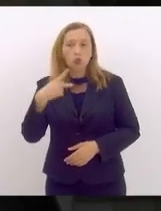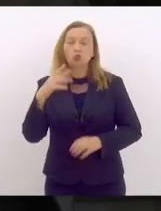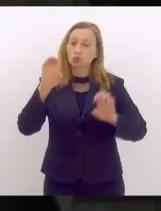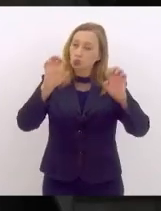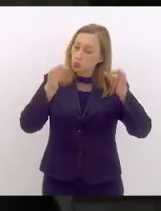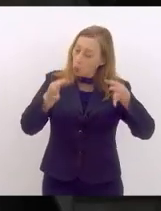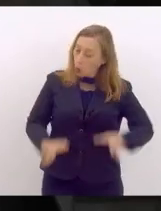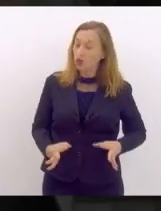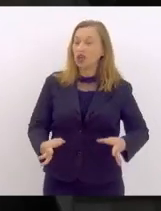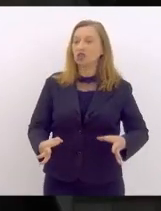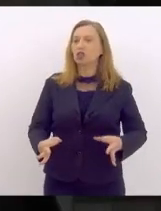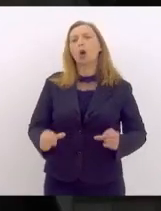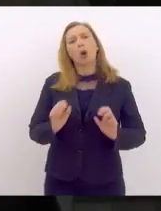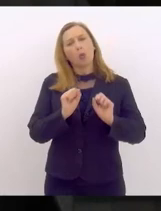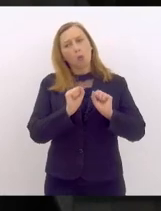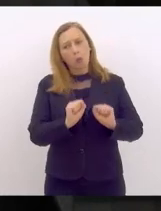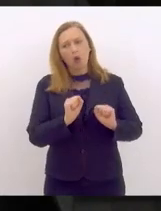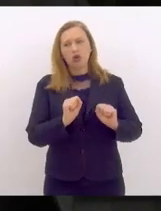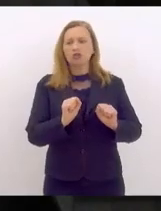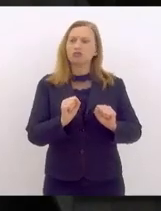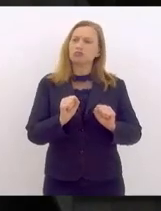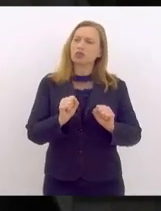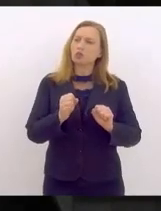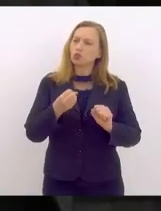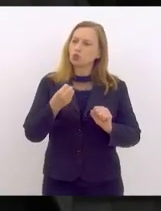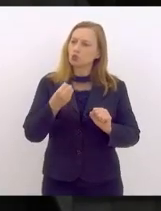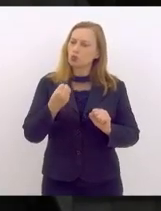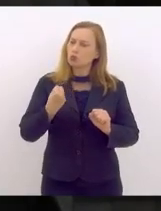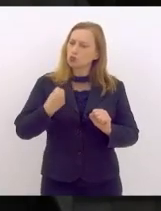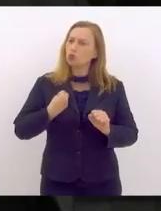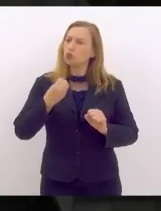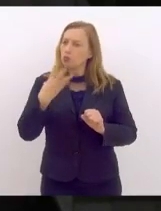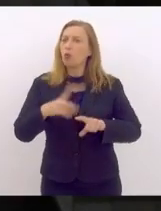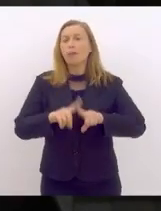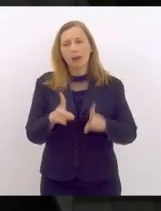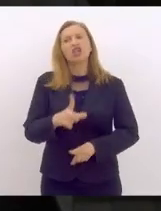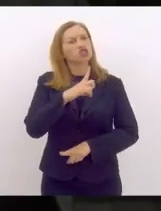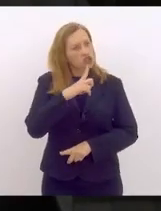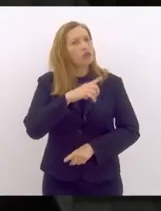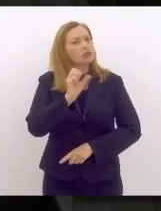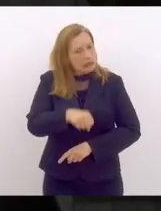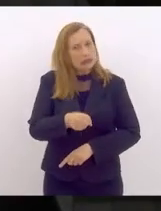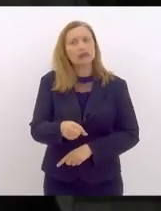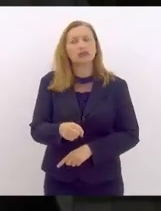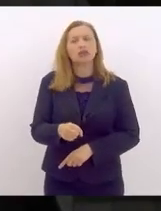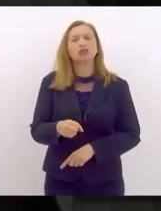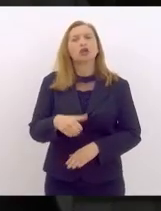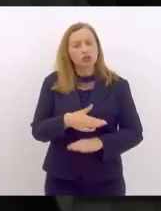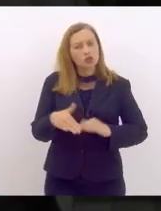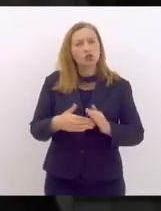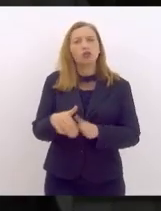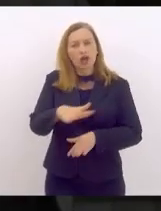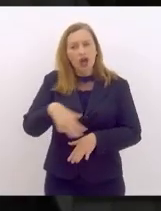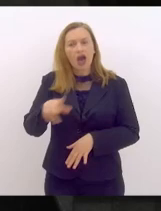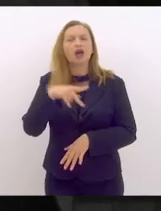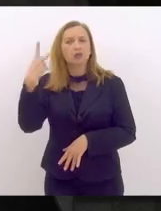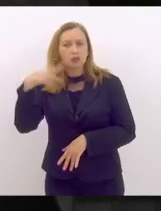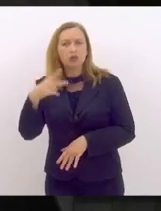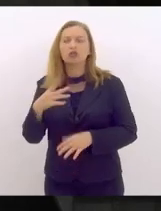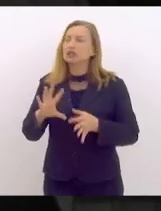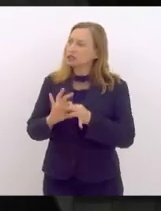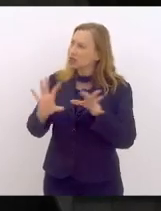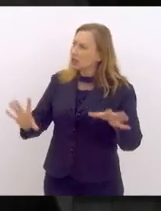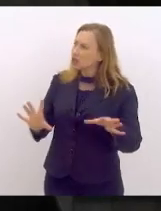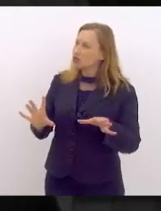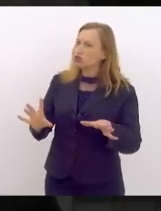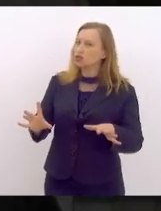podem não ser até a grande maioria mais temos em todas as agremiações políticas com seu de uma